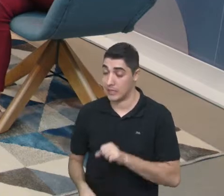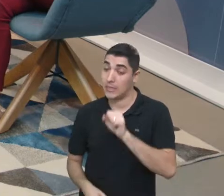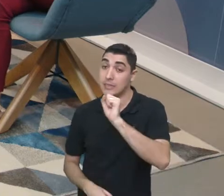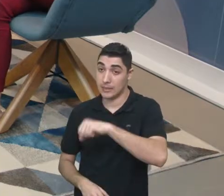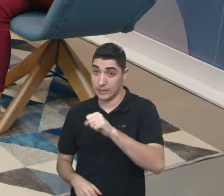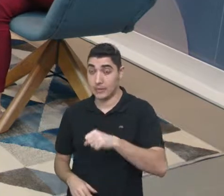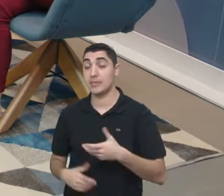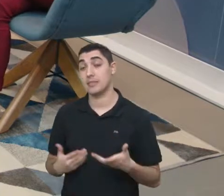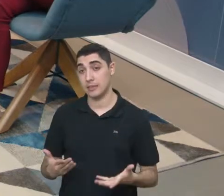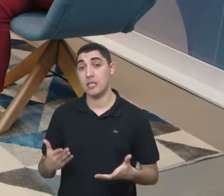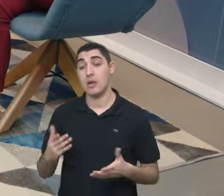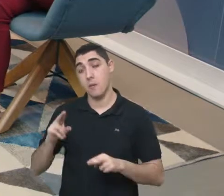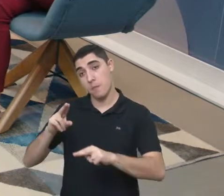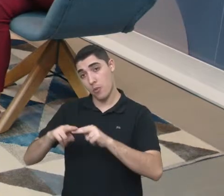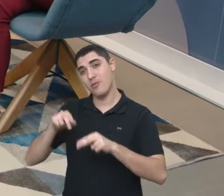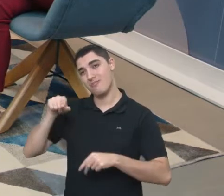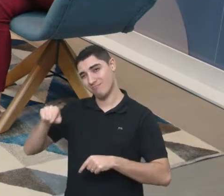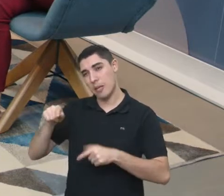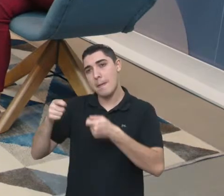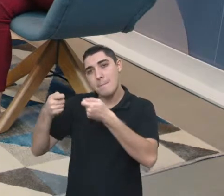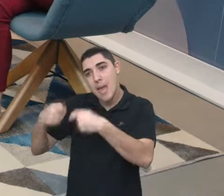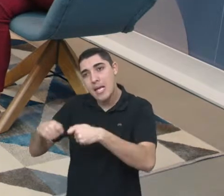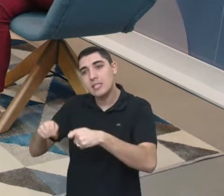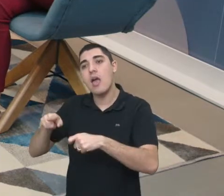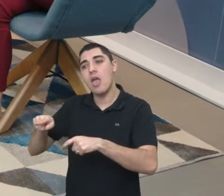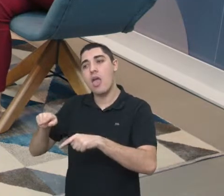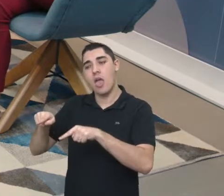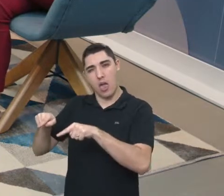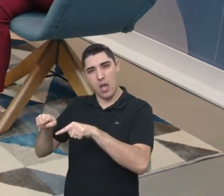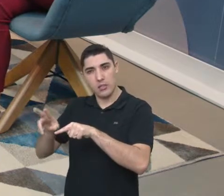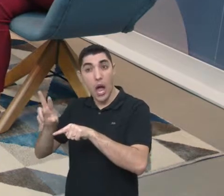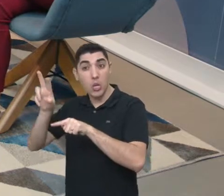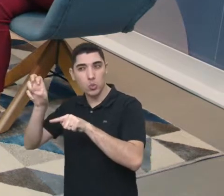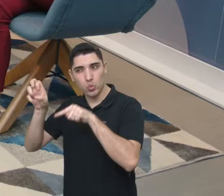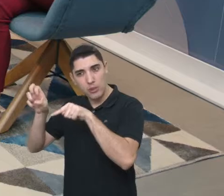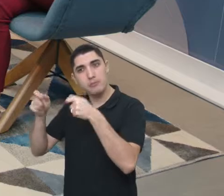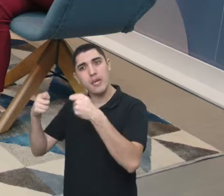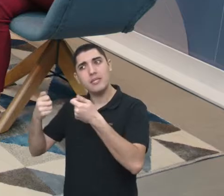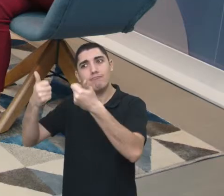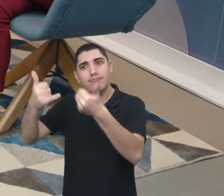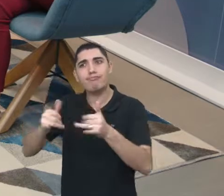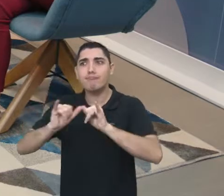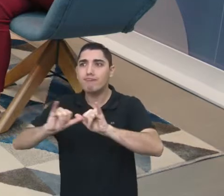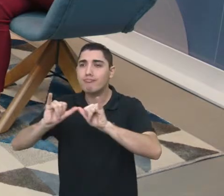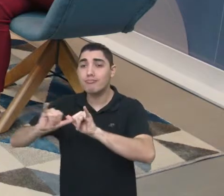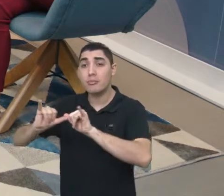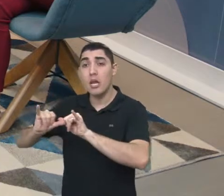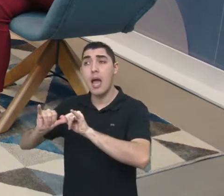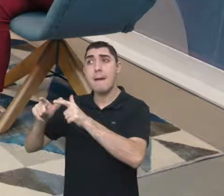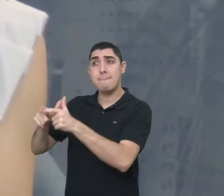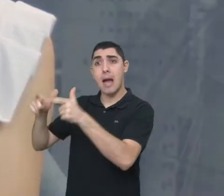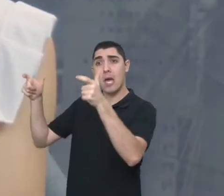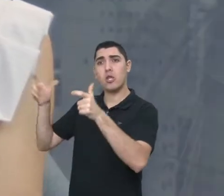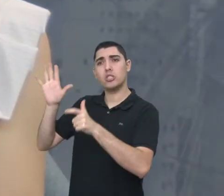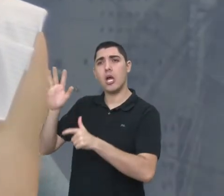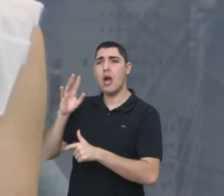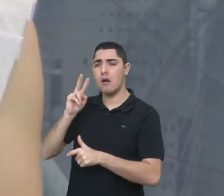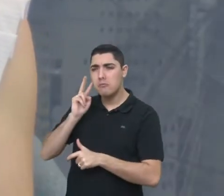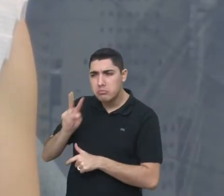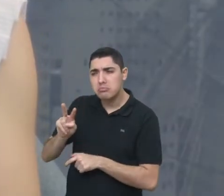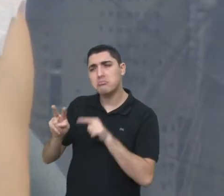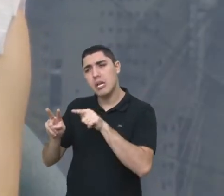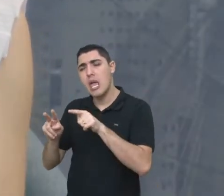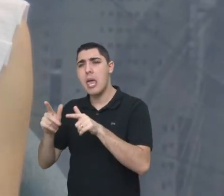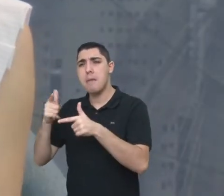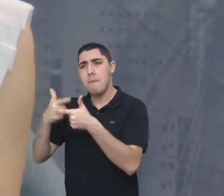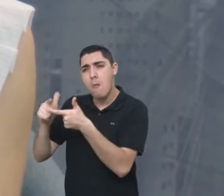Isso foi realmente devido a essa necessidade de se falar sobre o assunto, né? Acho que hoje em dia todo mundo já ouviu falar em transtorno